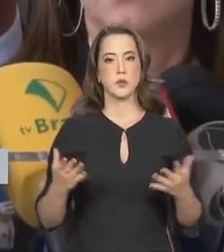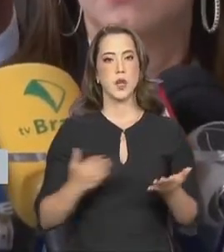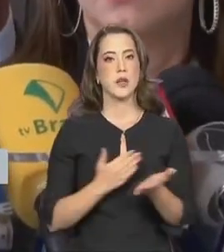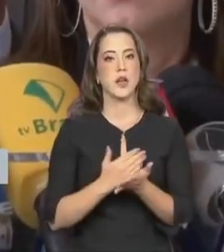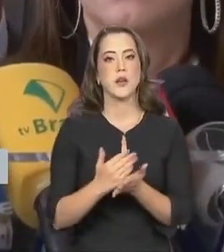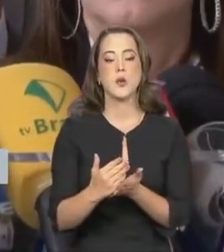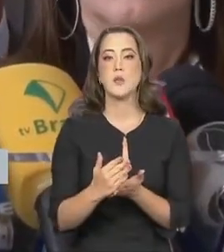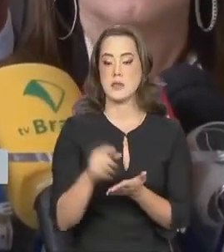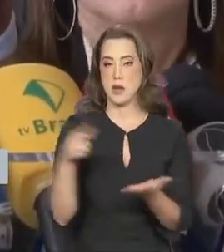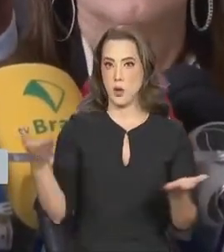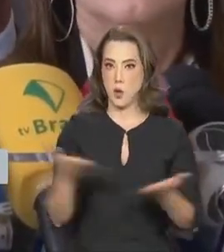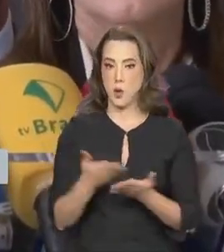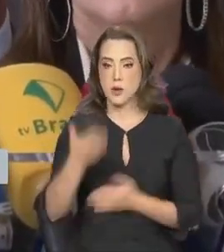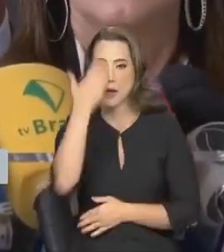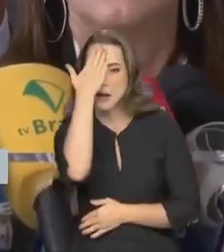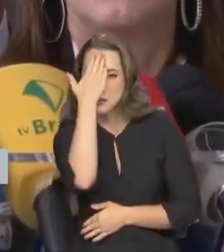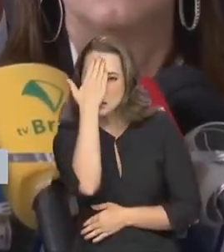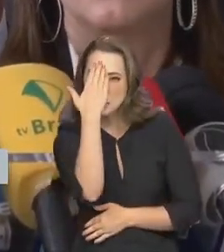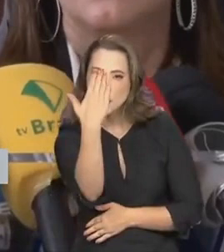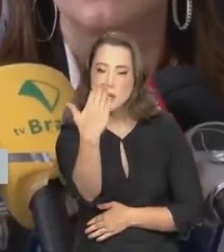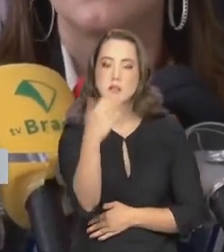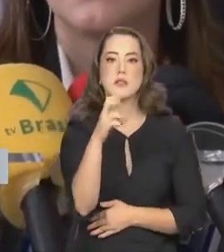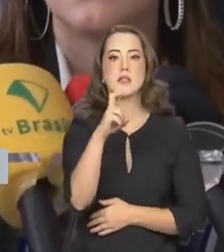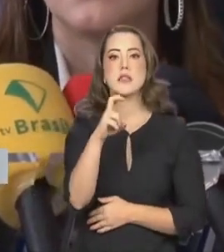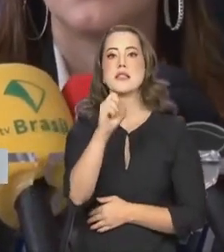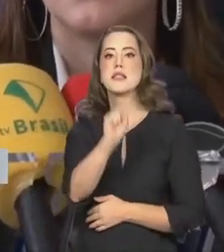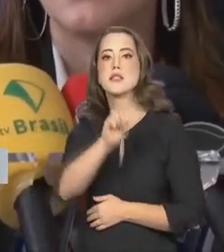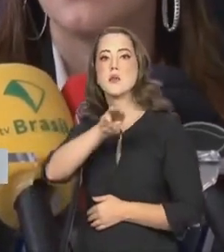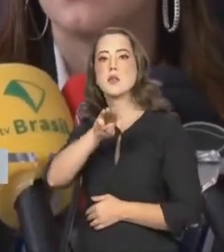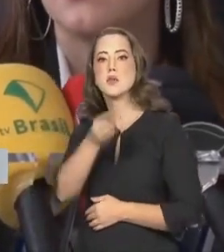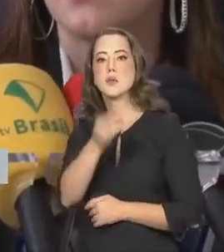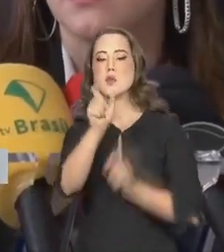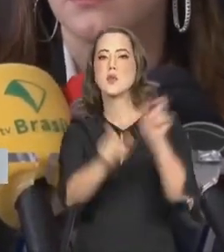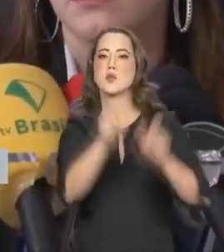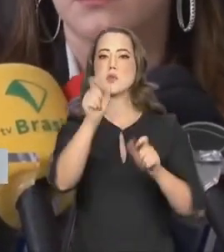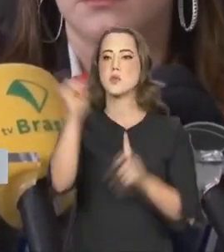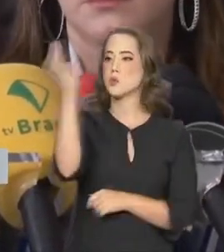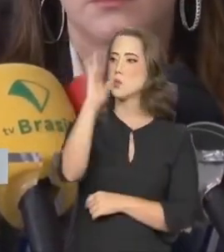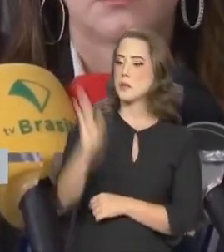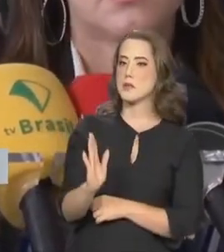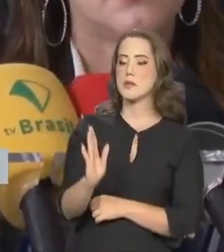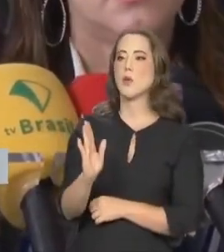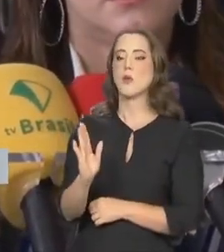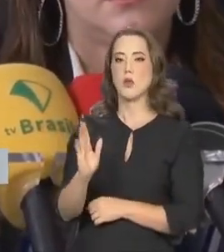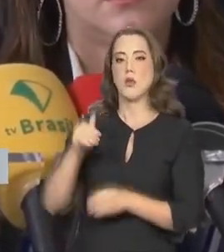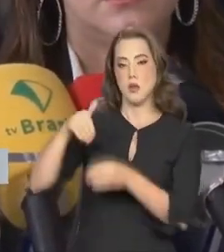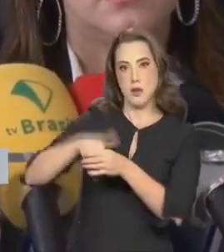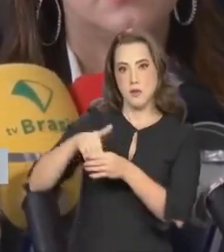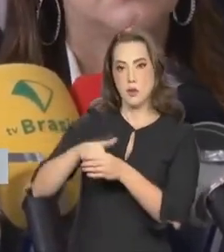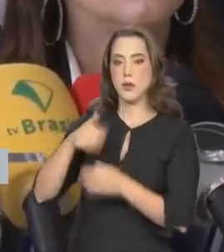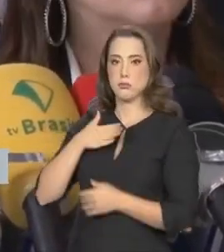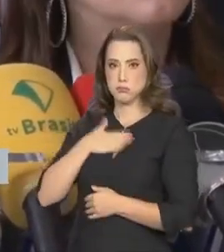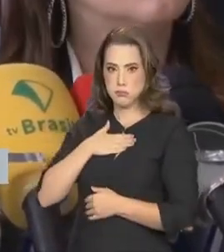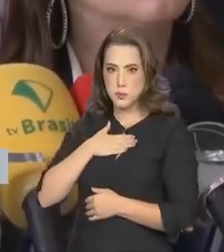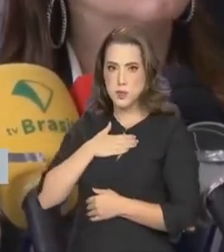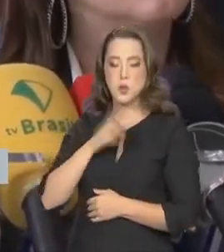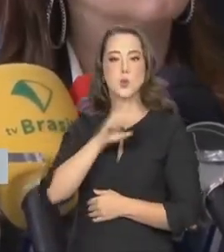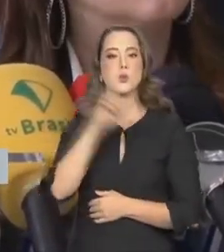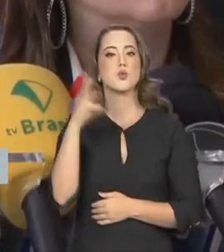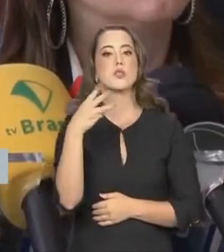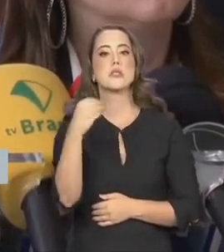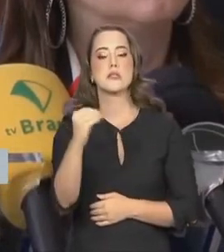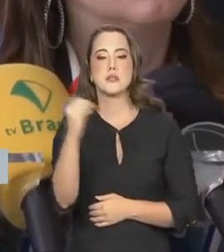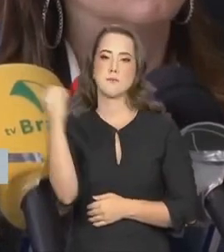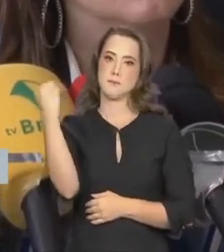Quero começar agradecendo os 58 milhões de brasileiros que votaram em mim no último dia 30